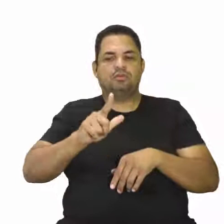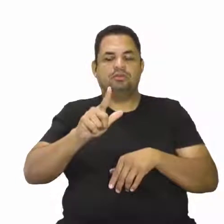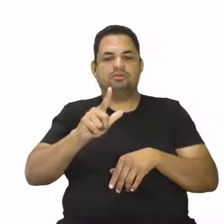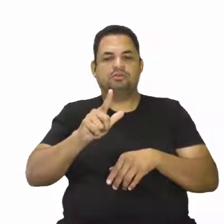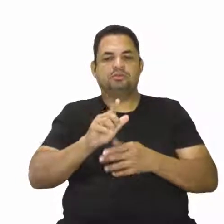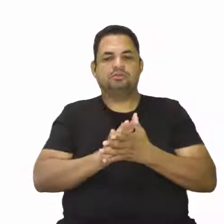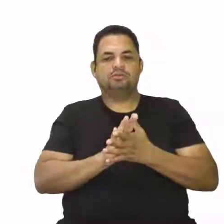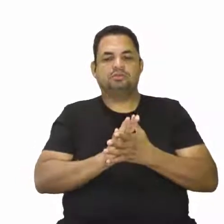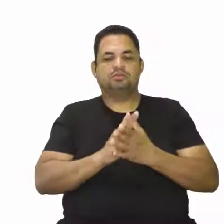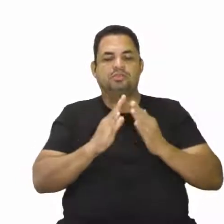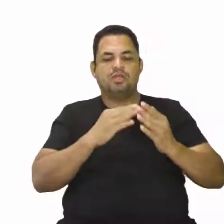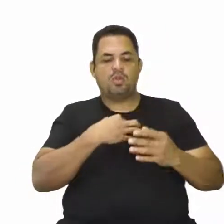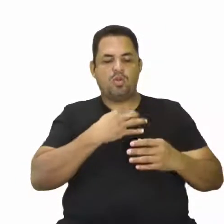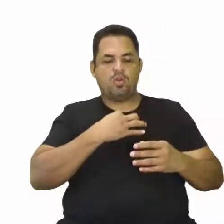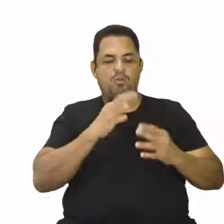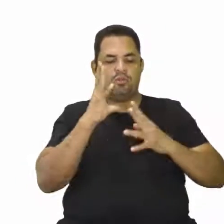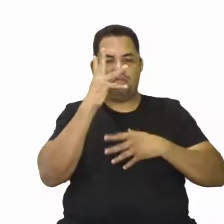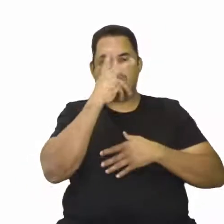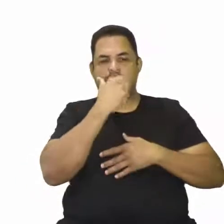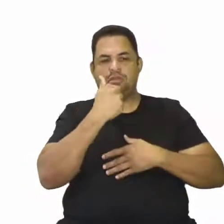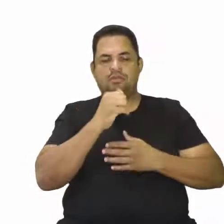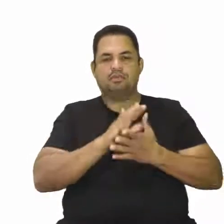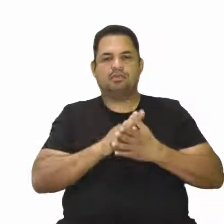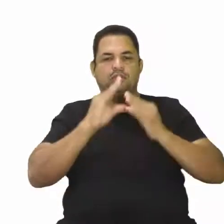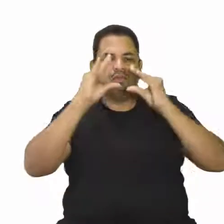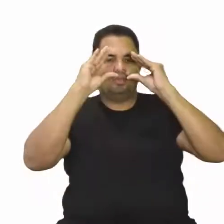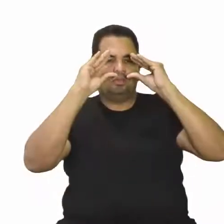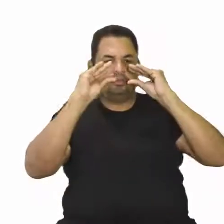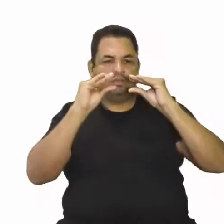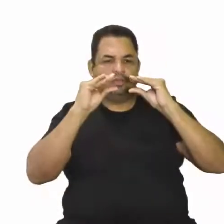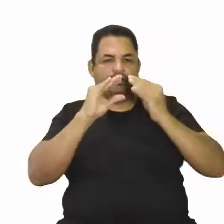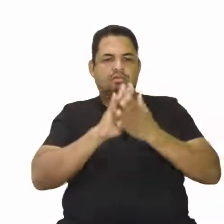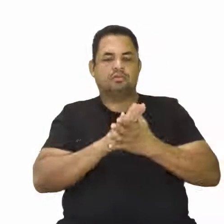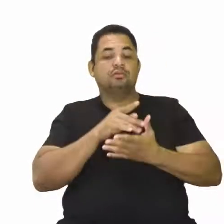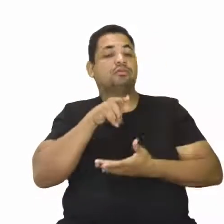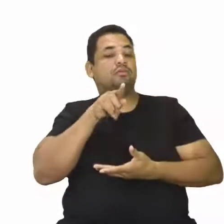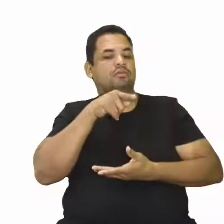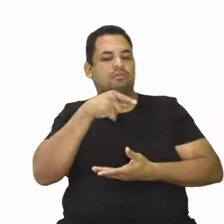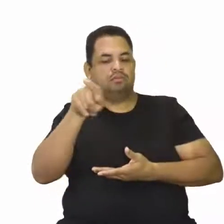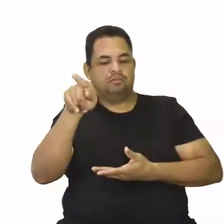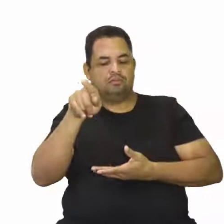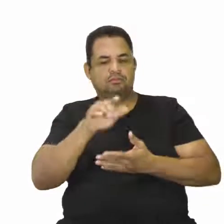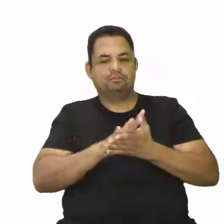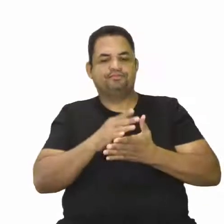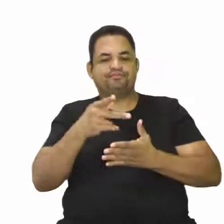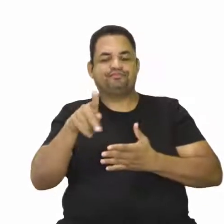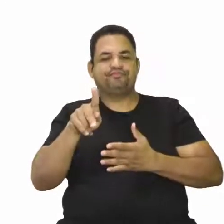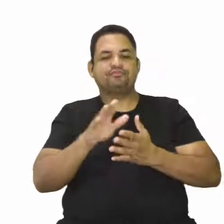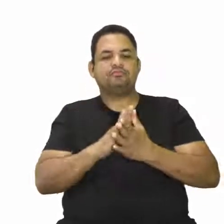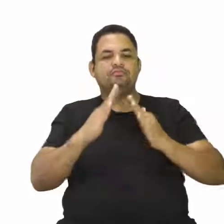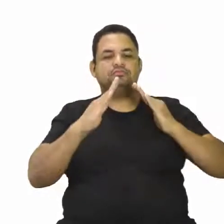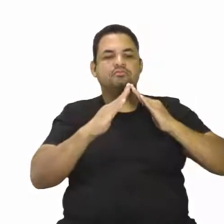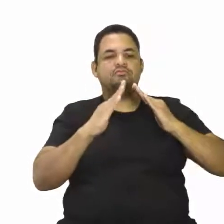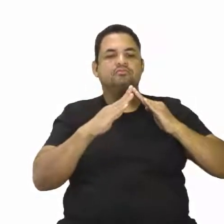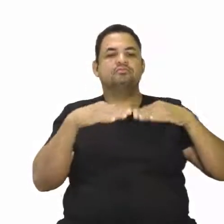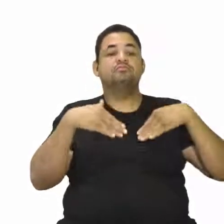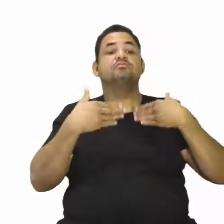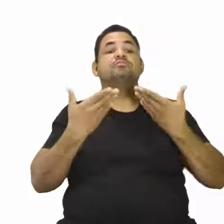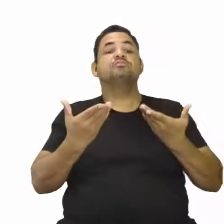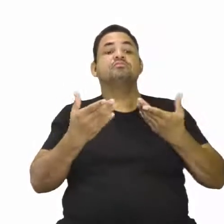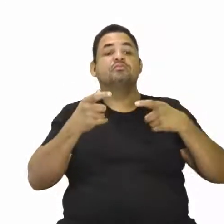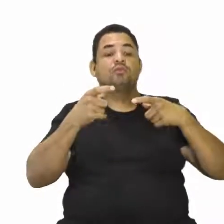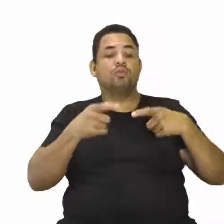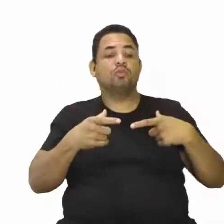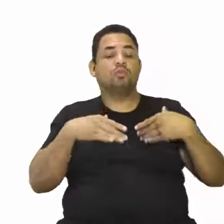muito bonita. Anoche voy a su casa. Vocês podem perguntar, quando?